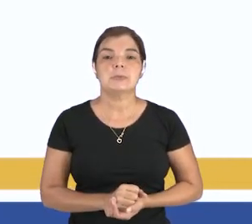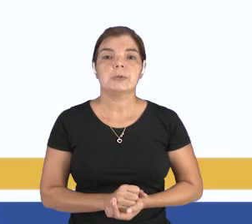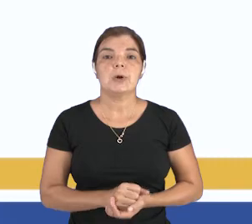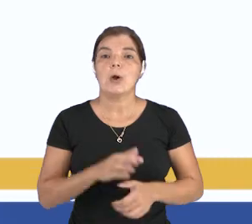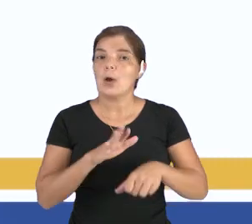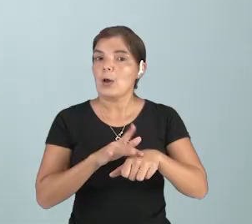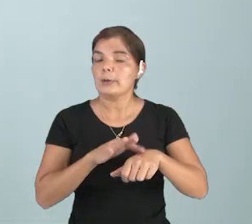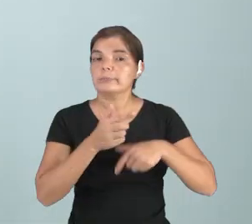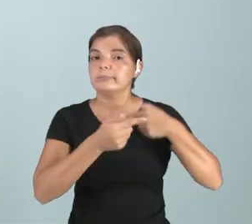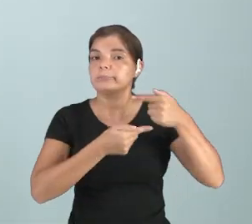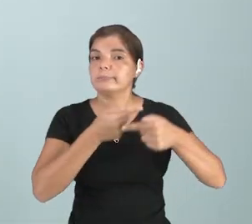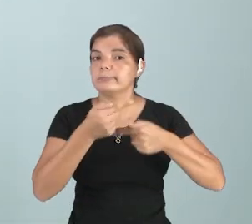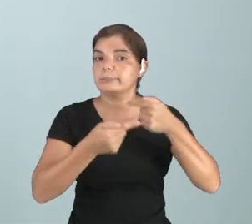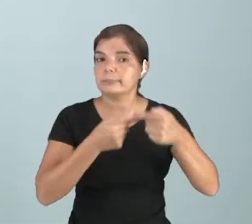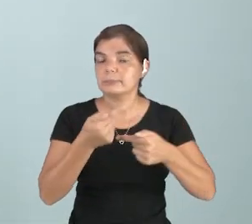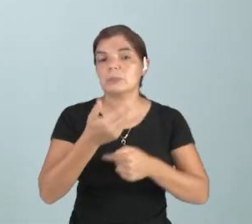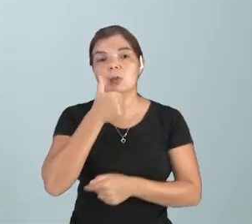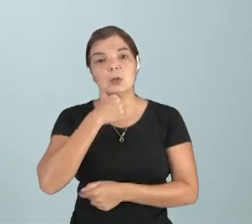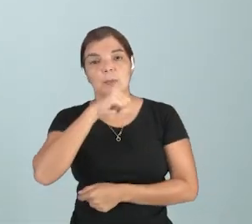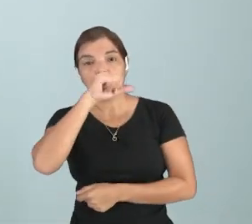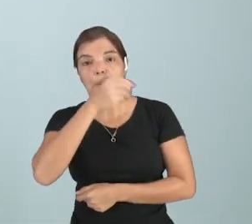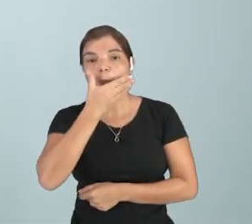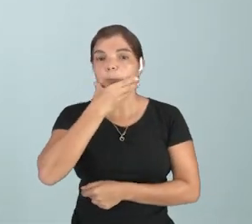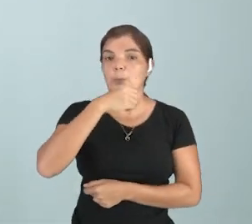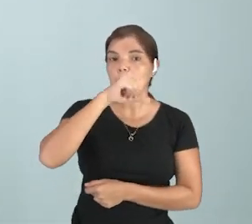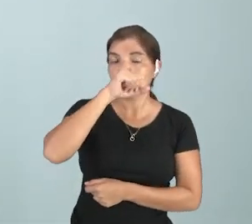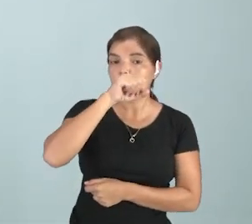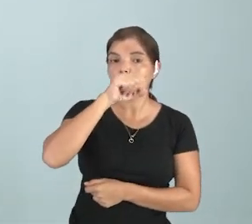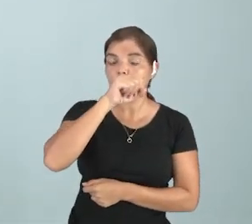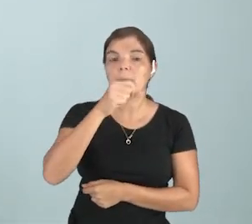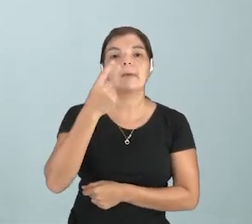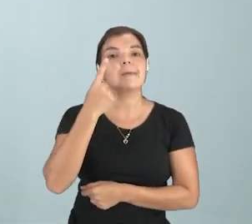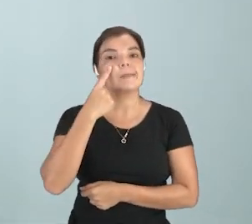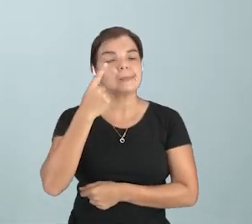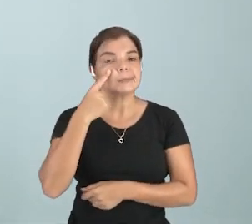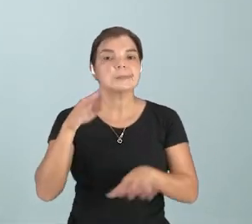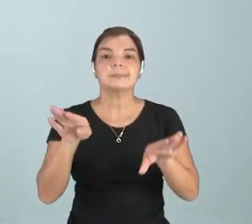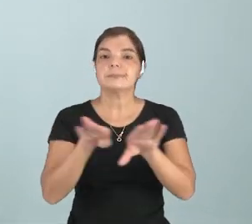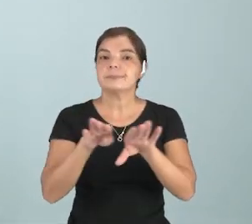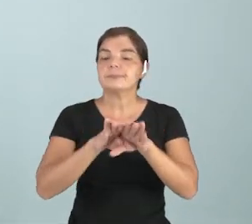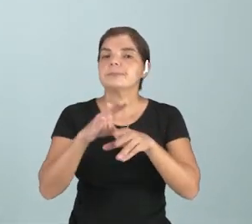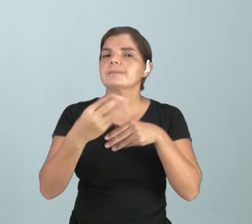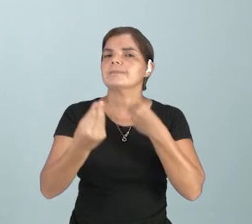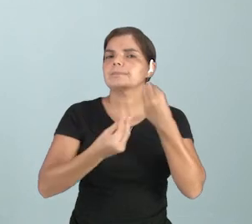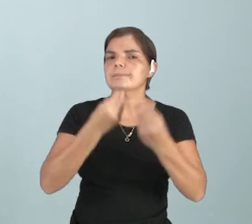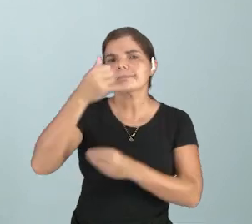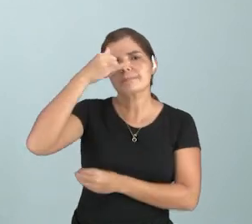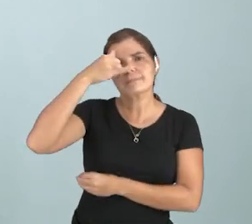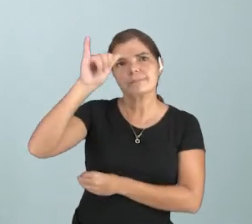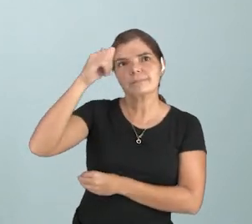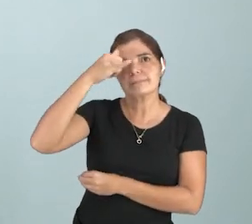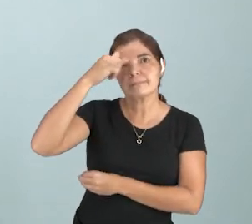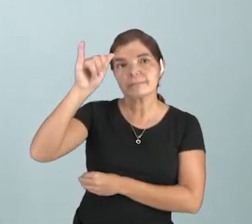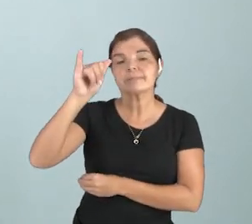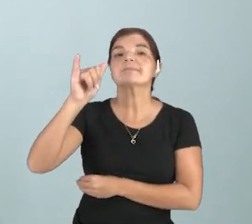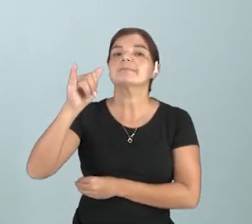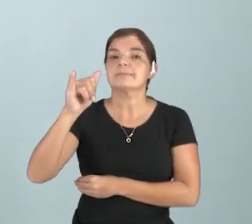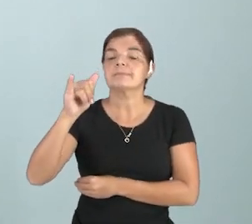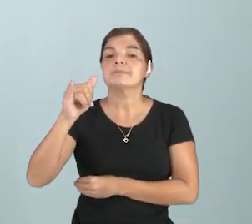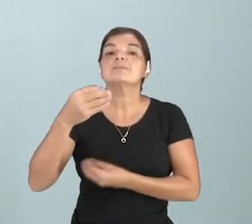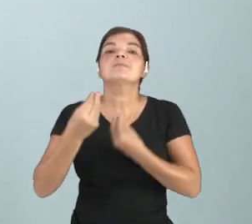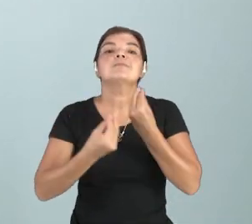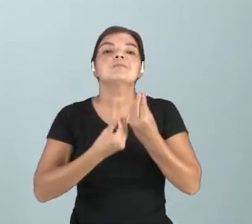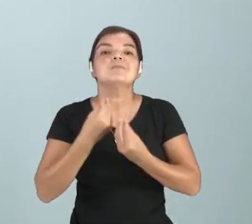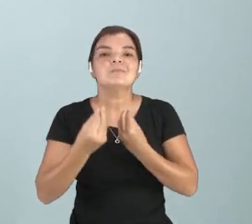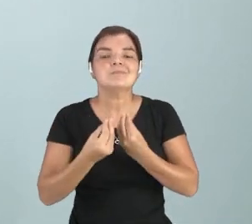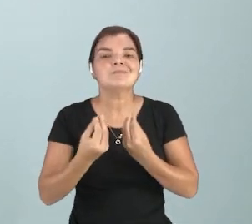uma doença hereditária vinda do pai ou da mãe, né? E aí também vamos falar sobre como prevenir a recorrência, ou seja, como a gente